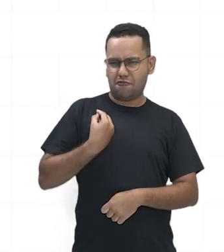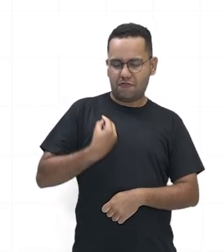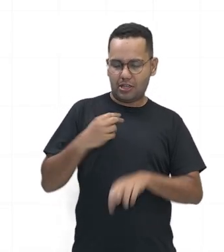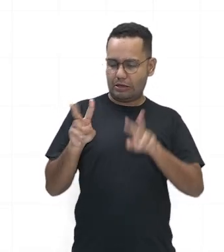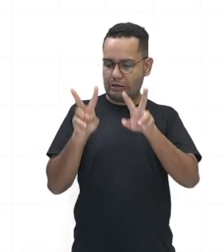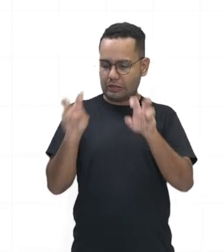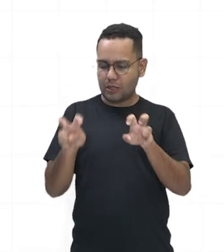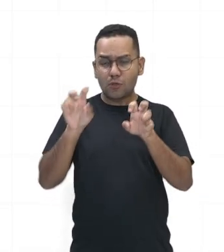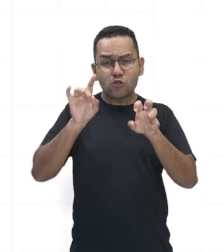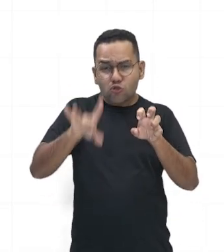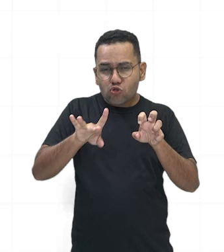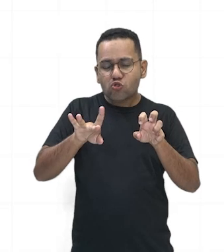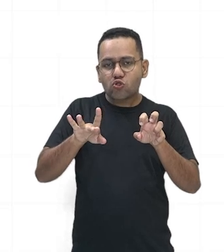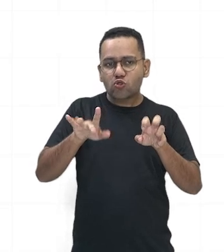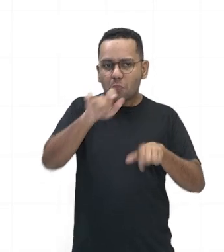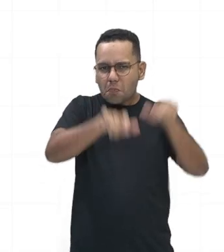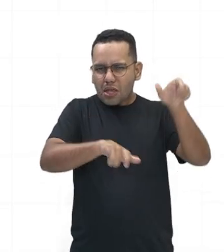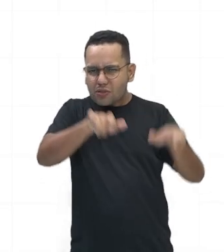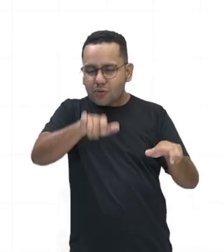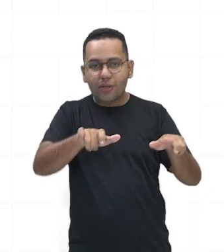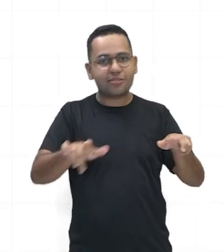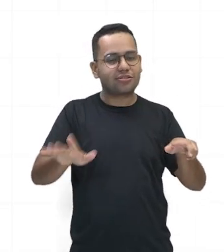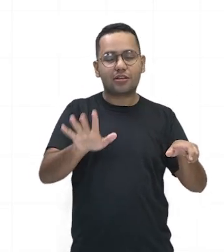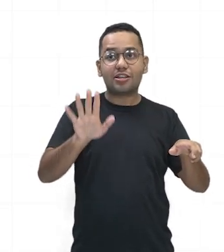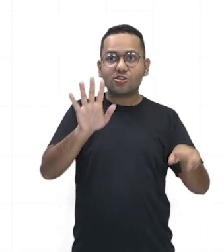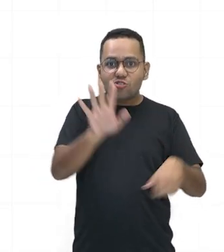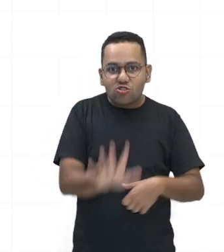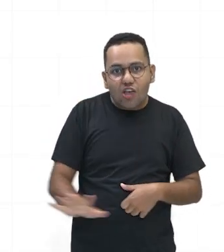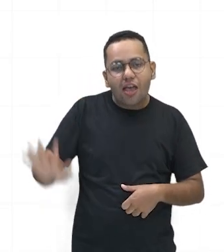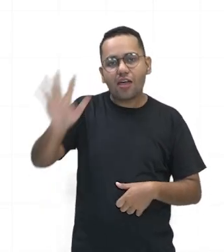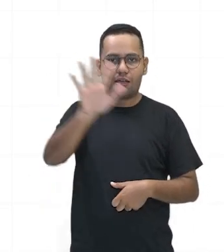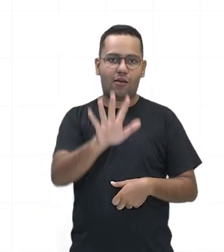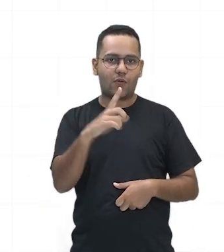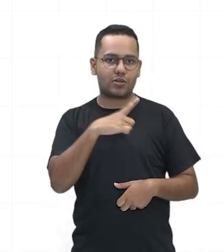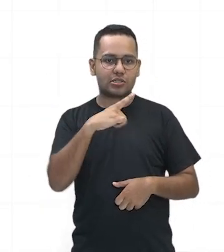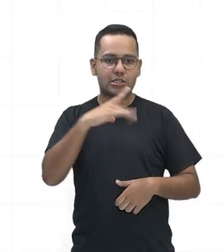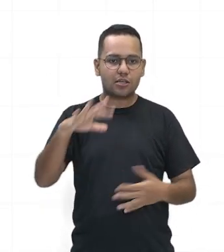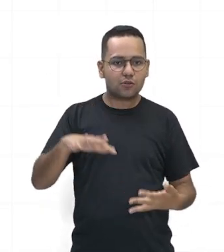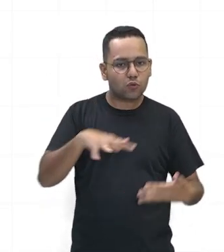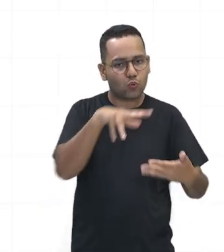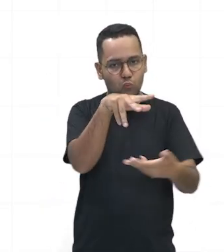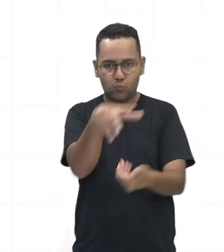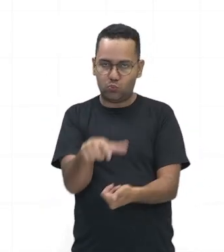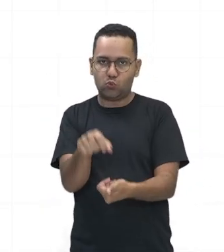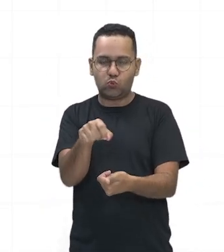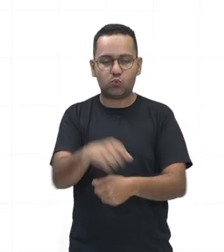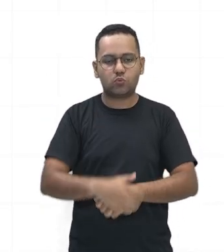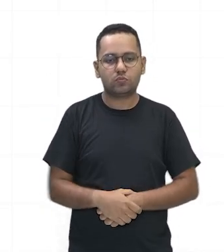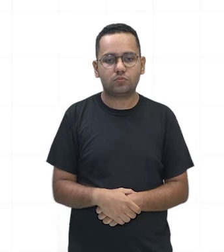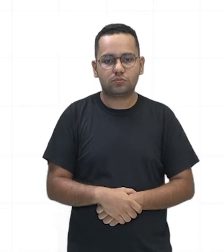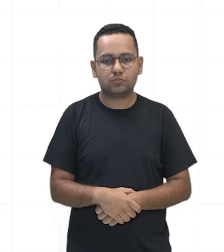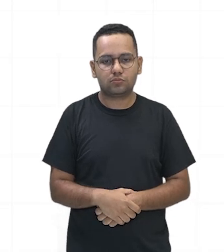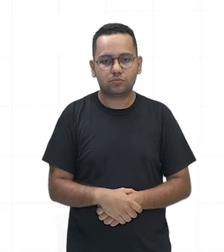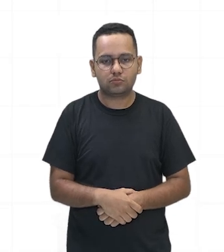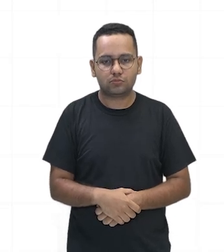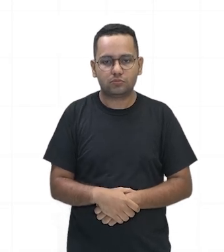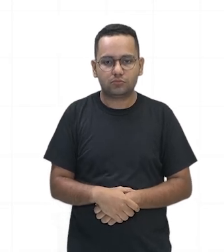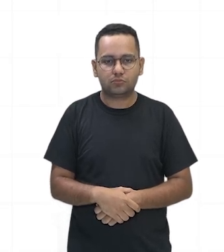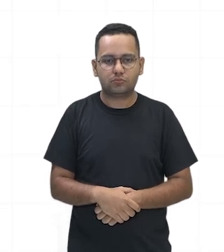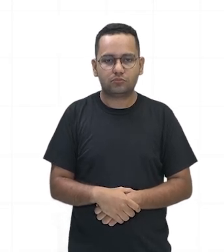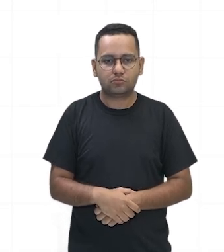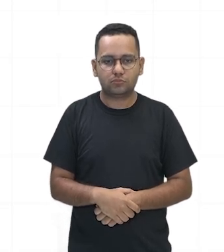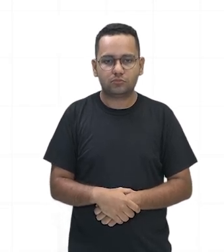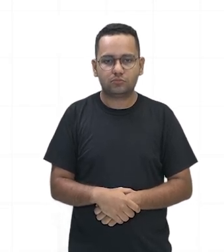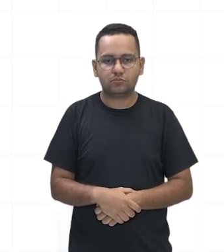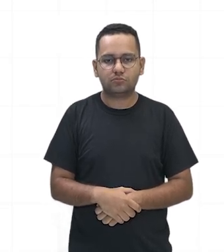sistema biológico presente no planeta e no universo. Isso quer dizer ver a vida na sua